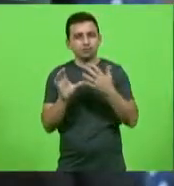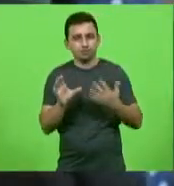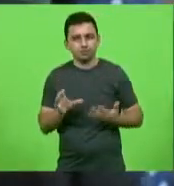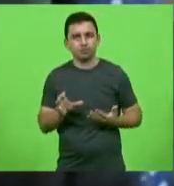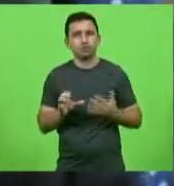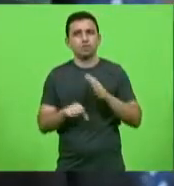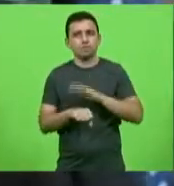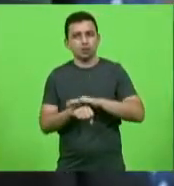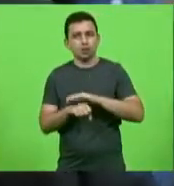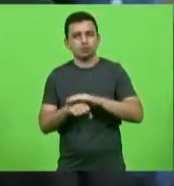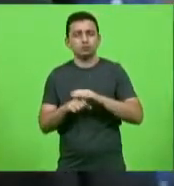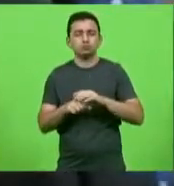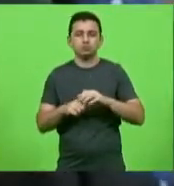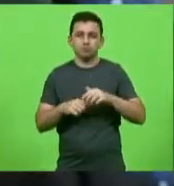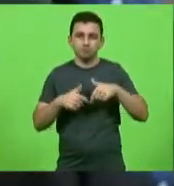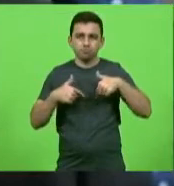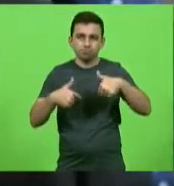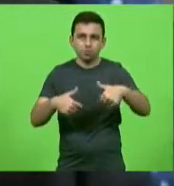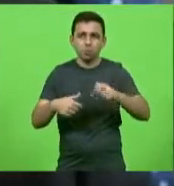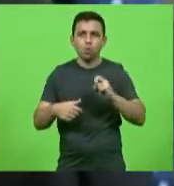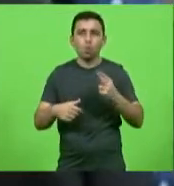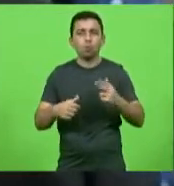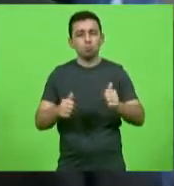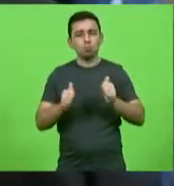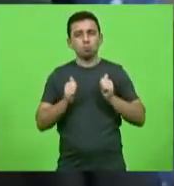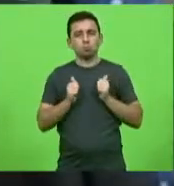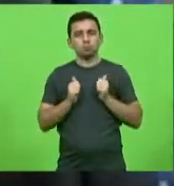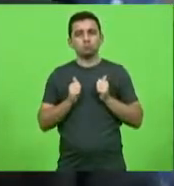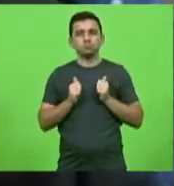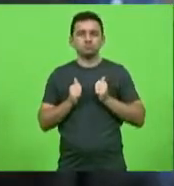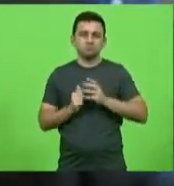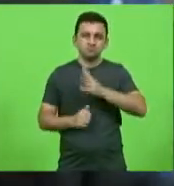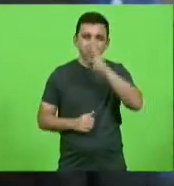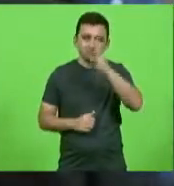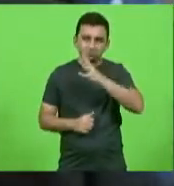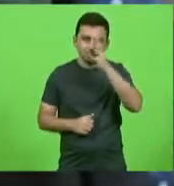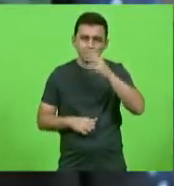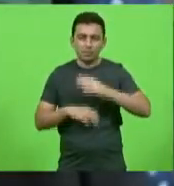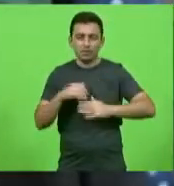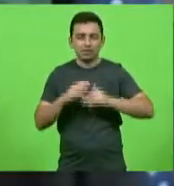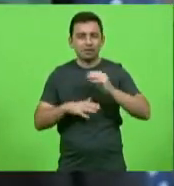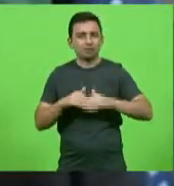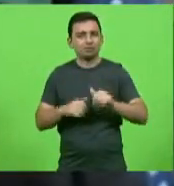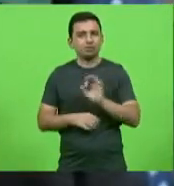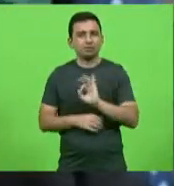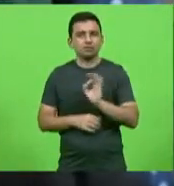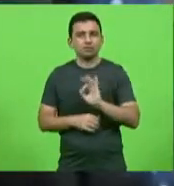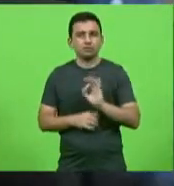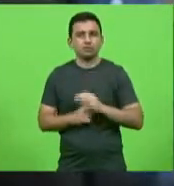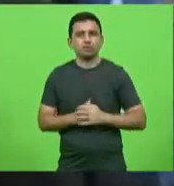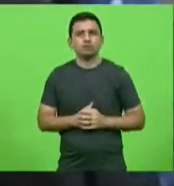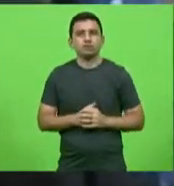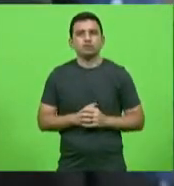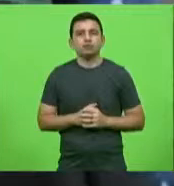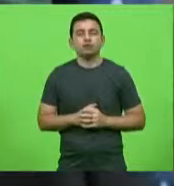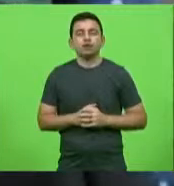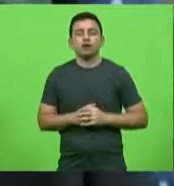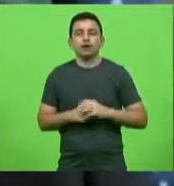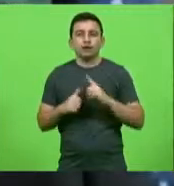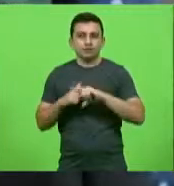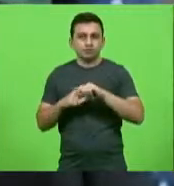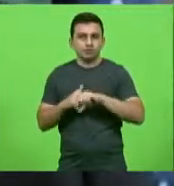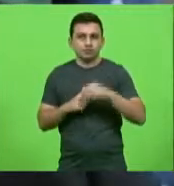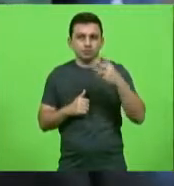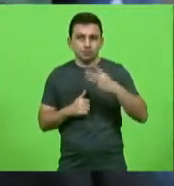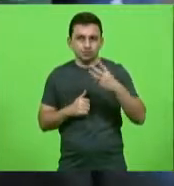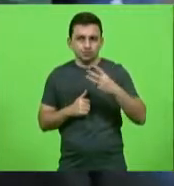por ação ou omissão com elevado grau de negligência, imprudência ou imperícia. Diz o seu artigo 3º da medida